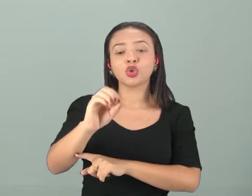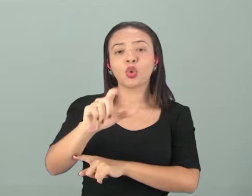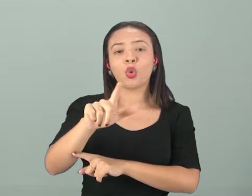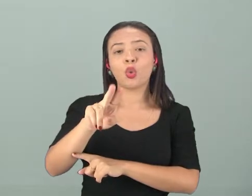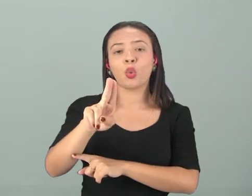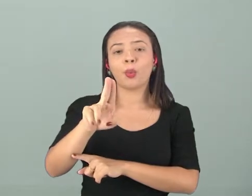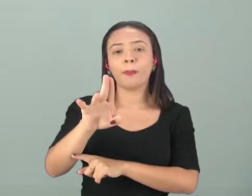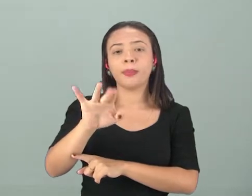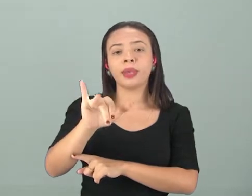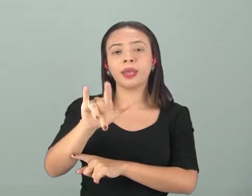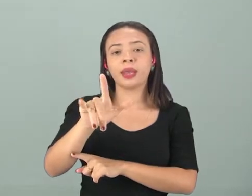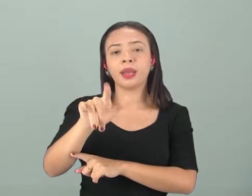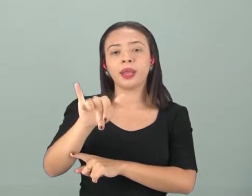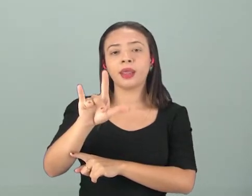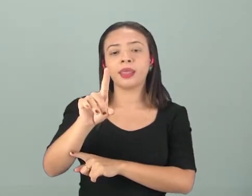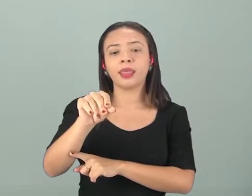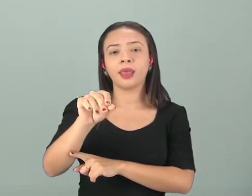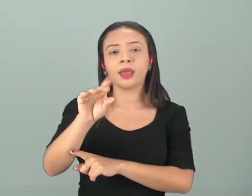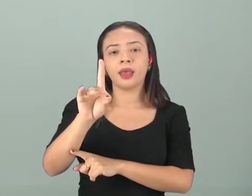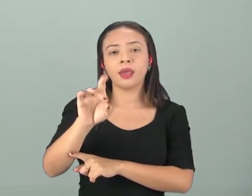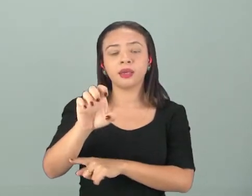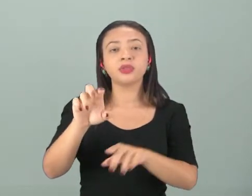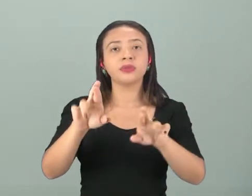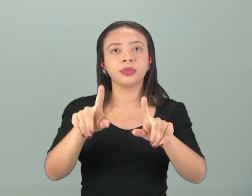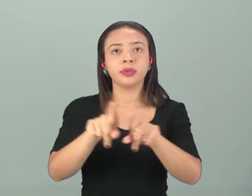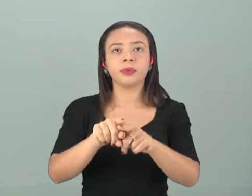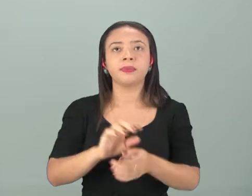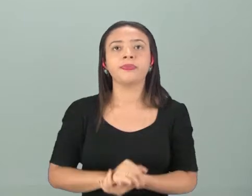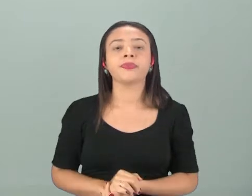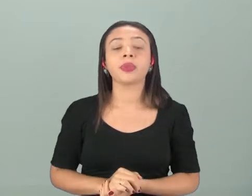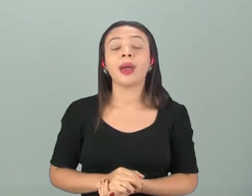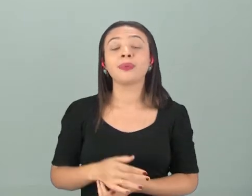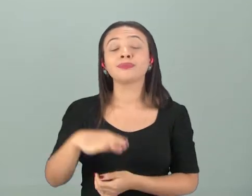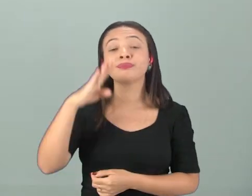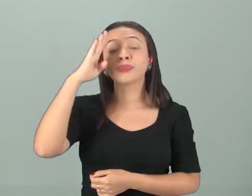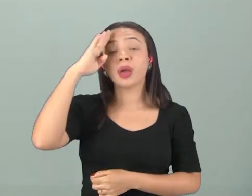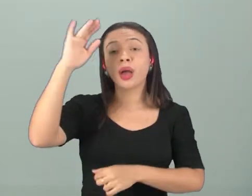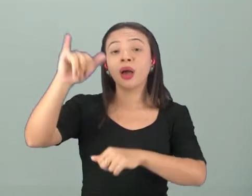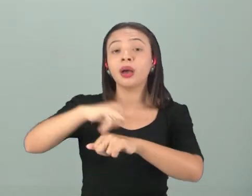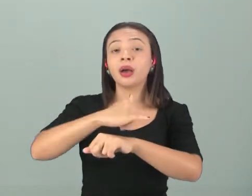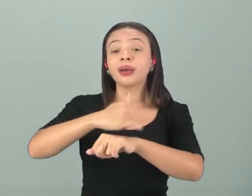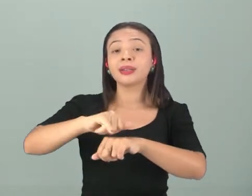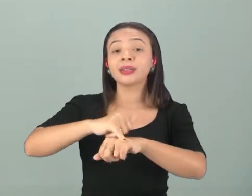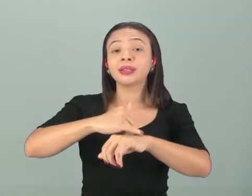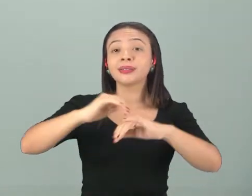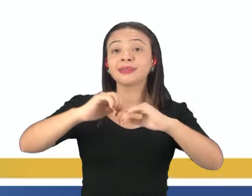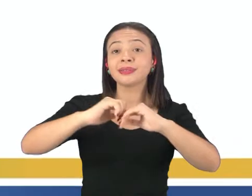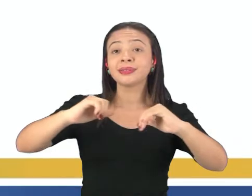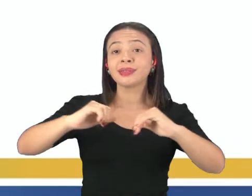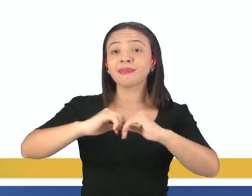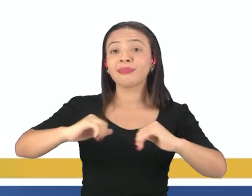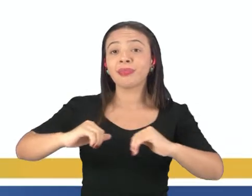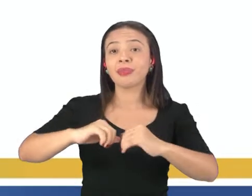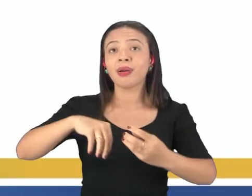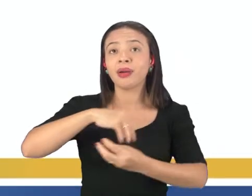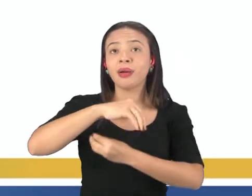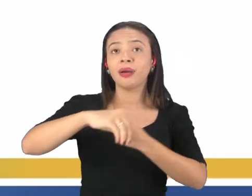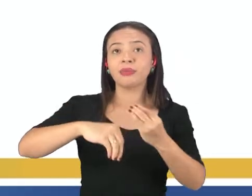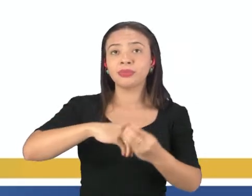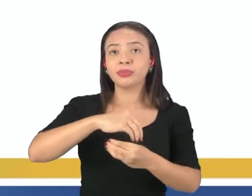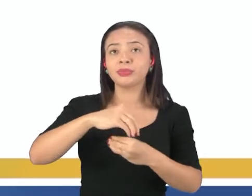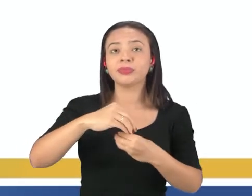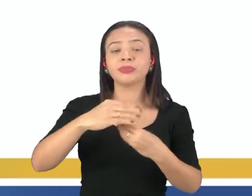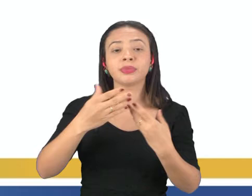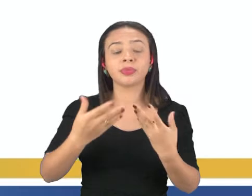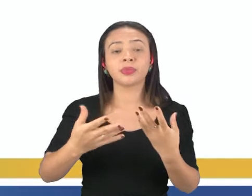distinta. Então vamos ver aí quais são os principais mecanismos de separação de misturas. Até mesmo misturas,